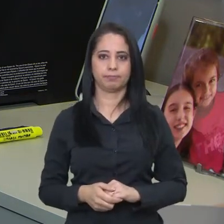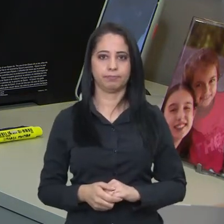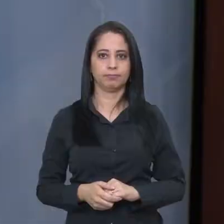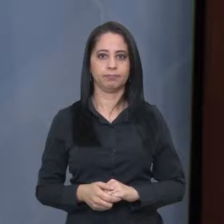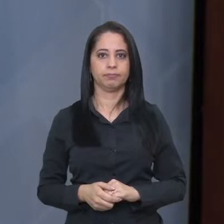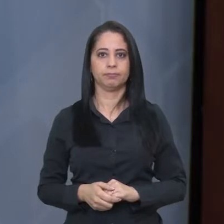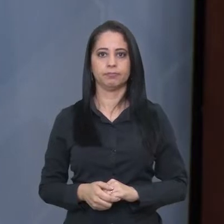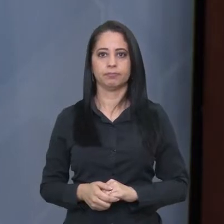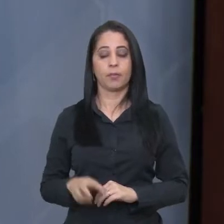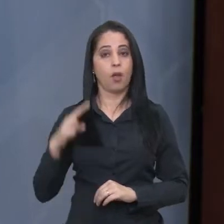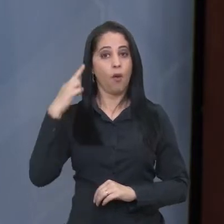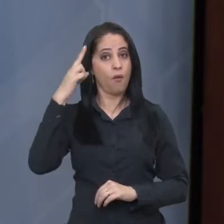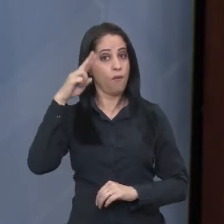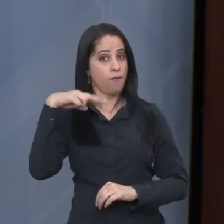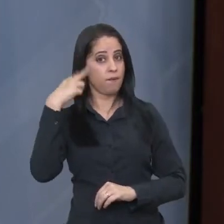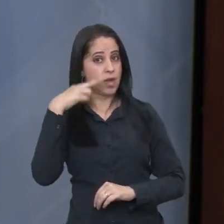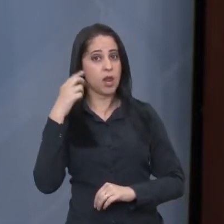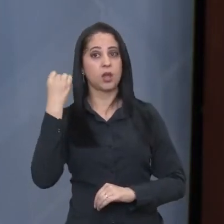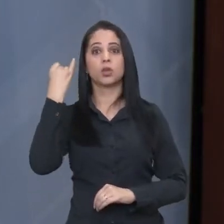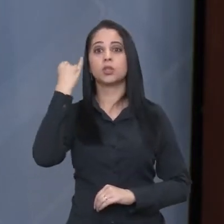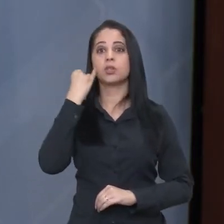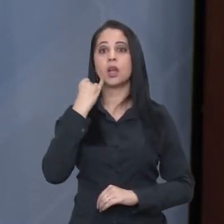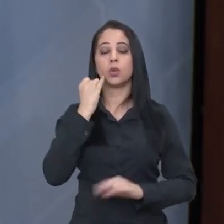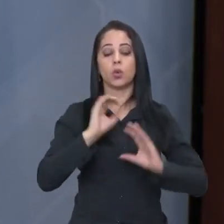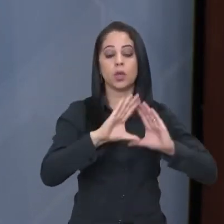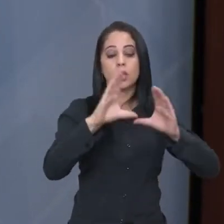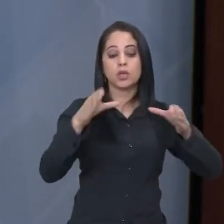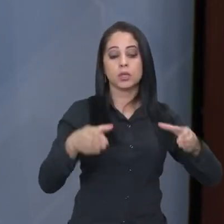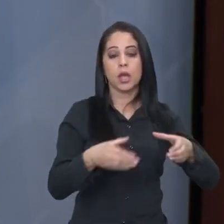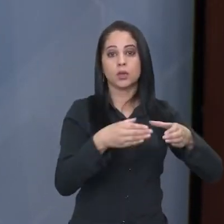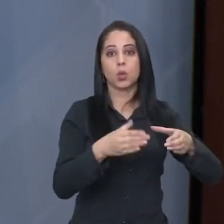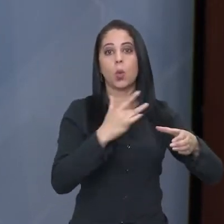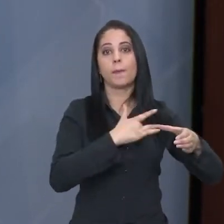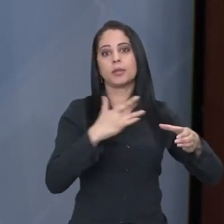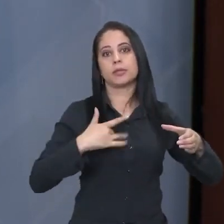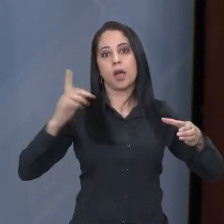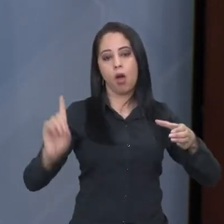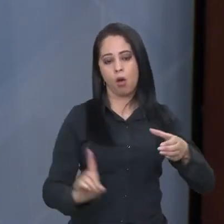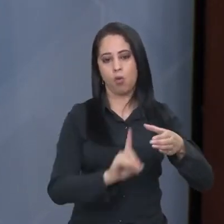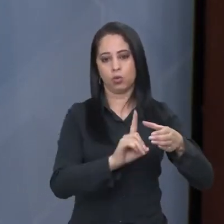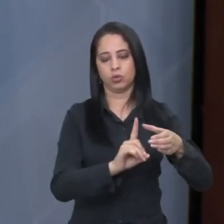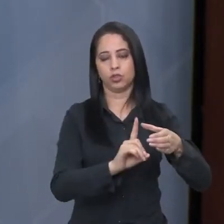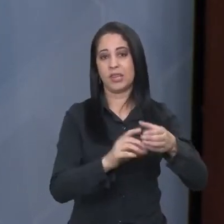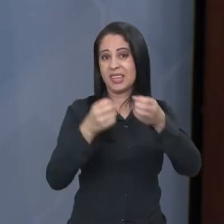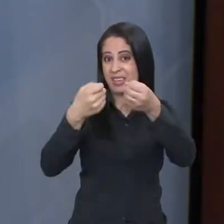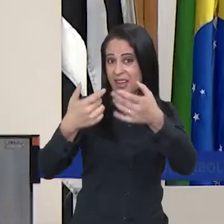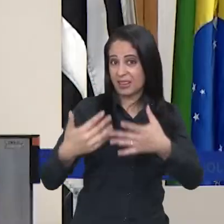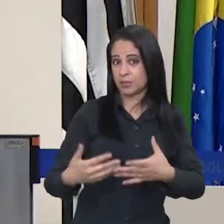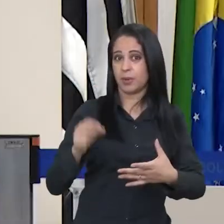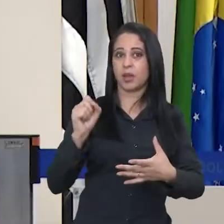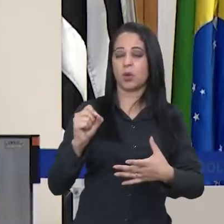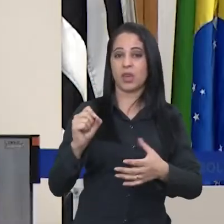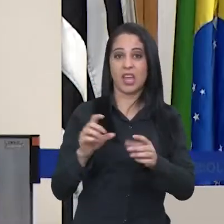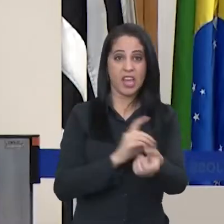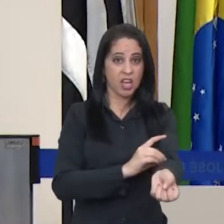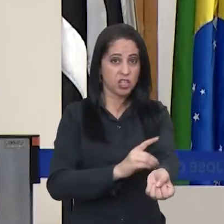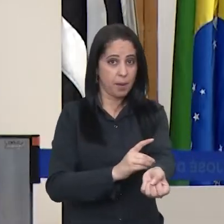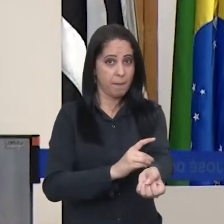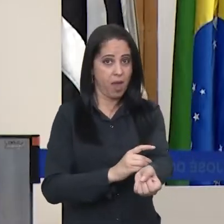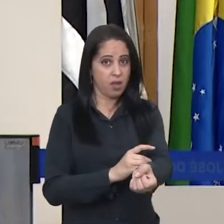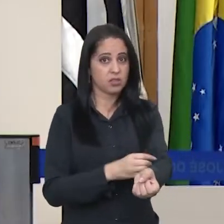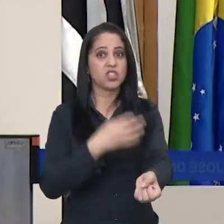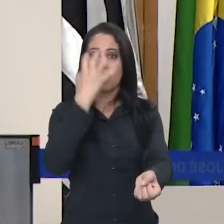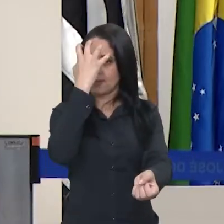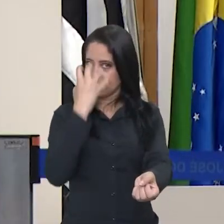necessário. Membro da Comissão de Saúde da Câmara, o vereador Zé Luiz argumenta que a diabetes é uma questão de saúde